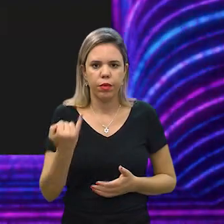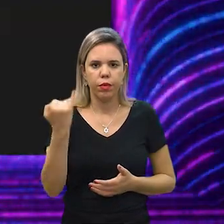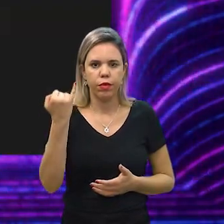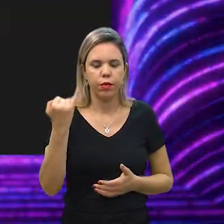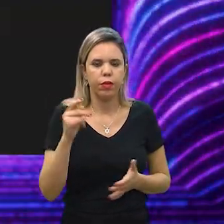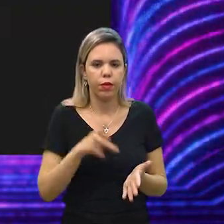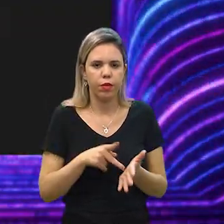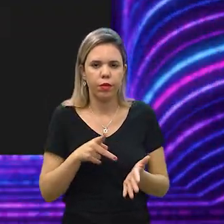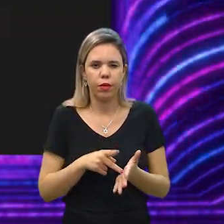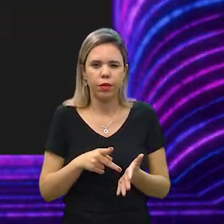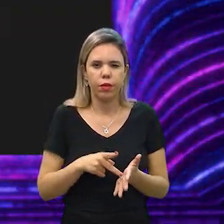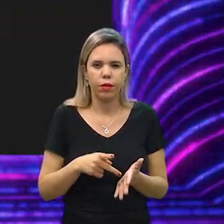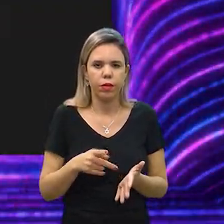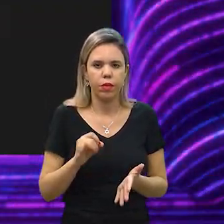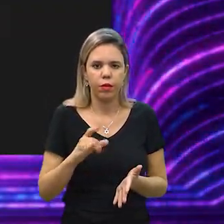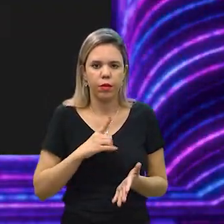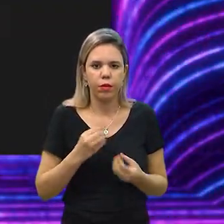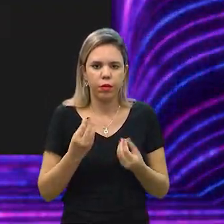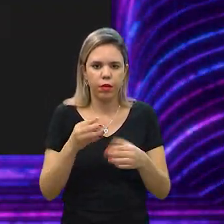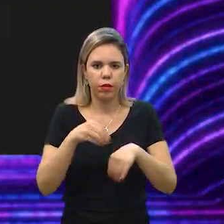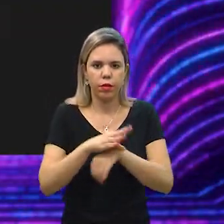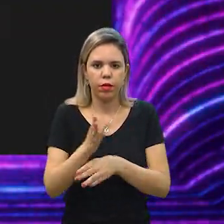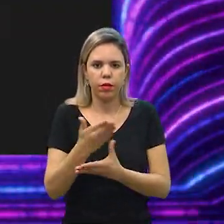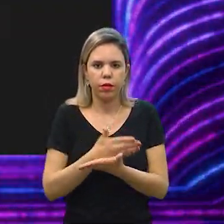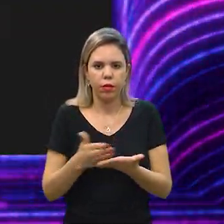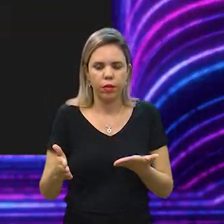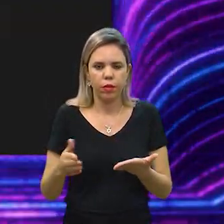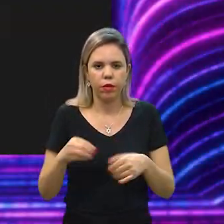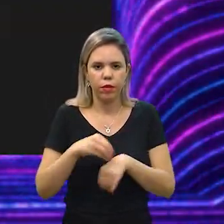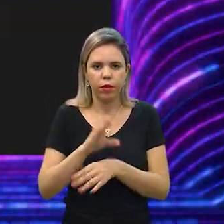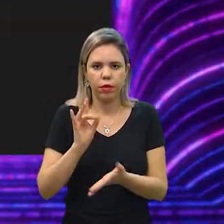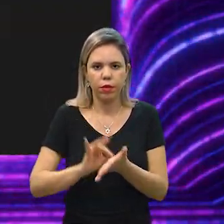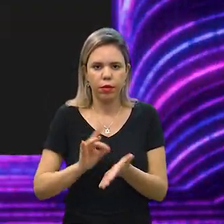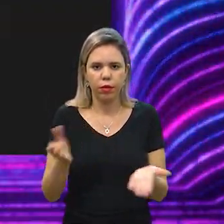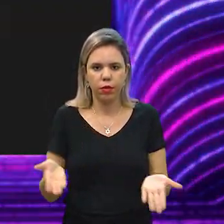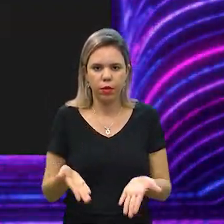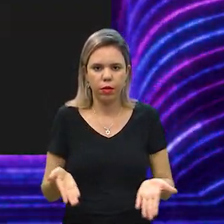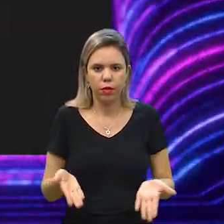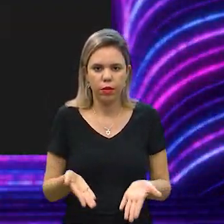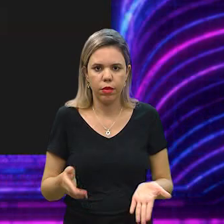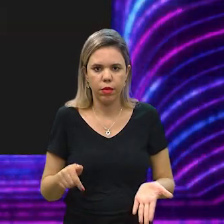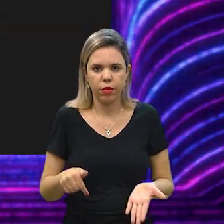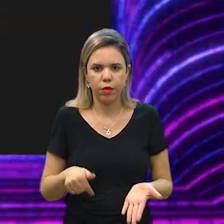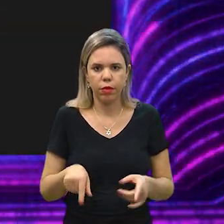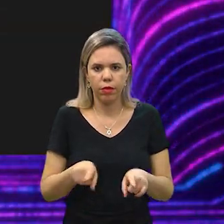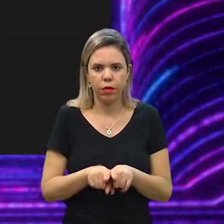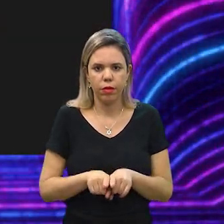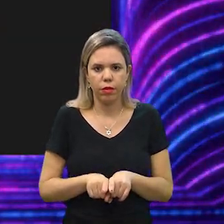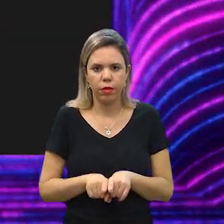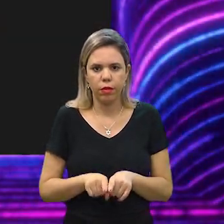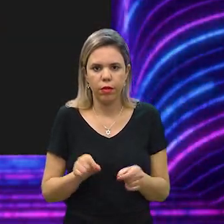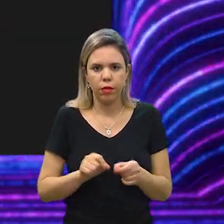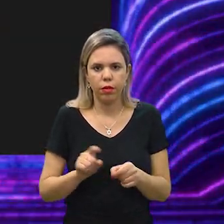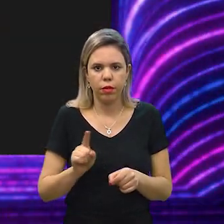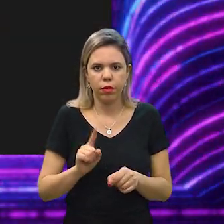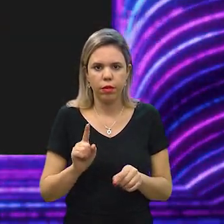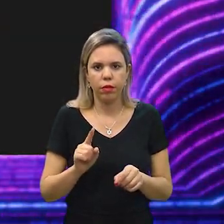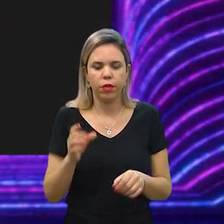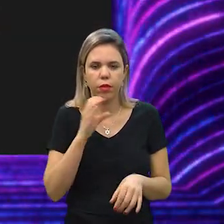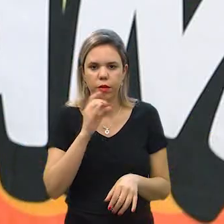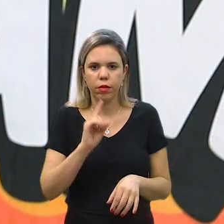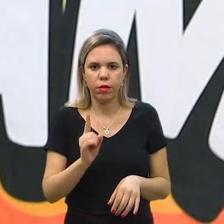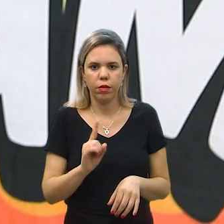importante, de verdade. Se tivesse me dado essa dica no início, eu estaria realizada. E também não fazer nada